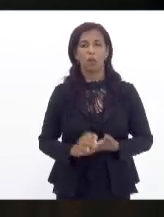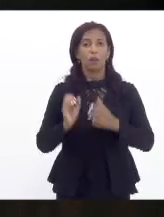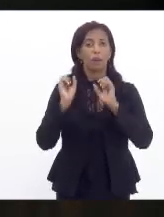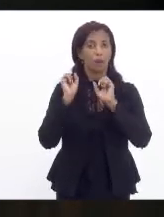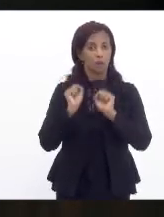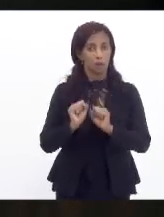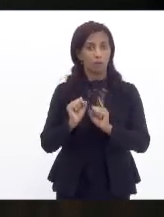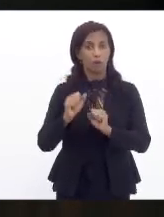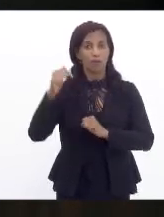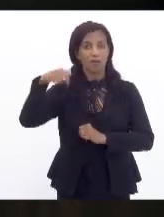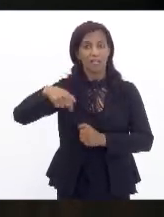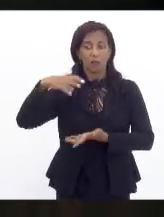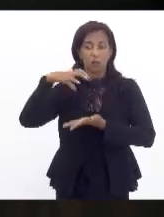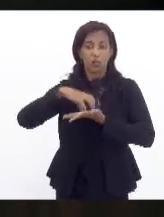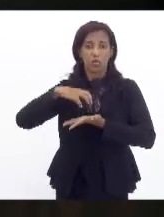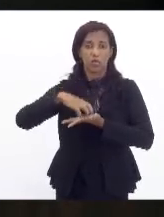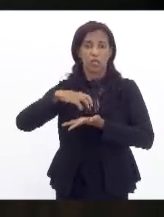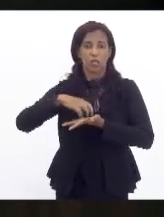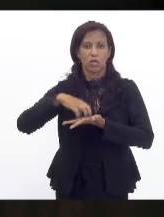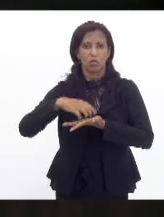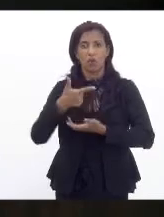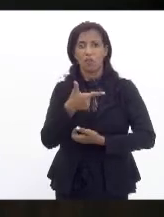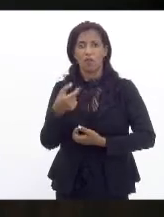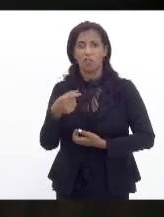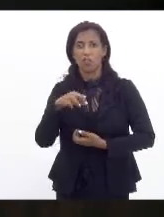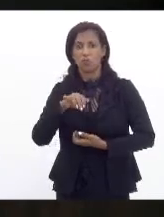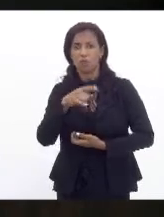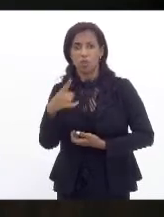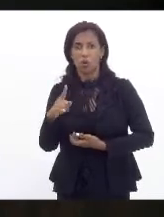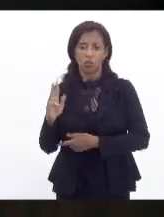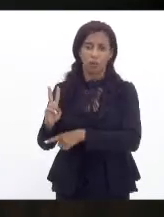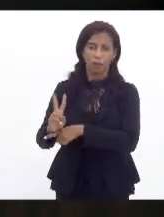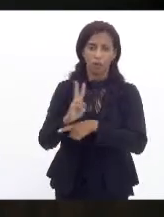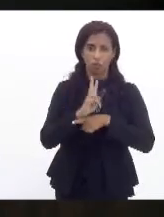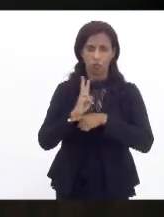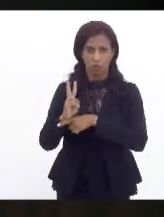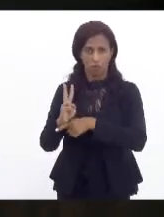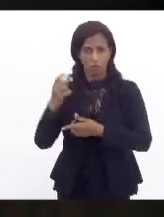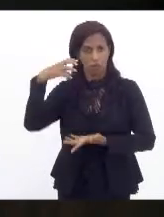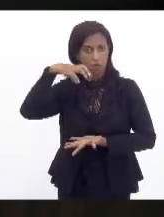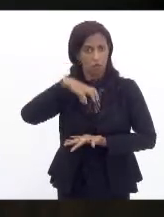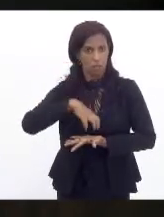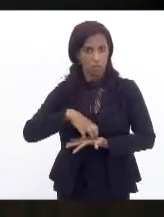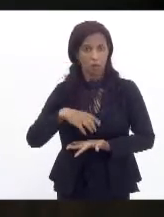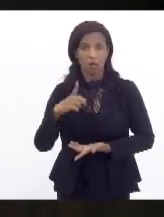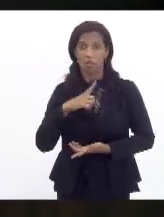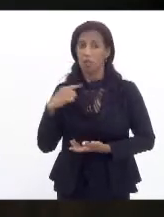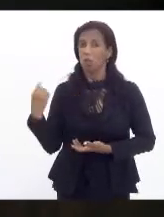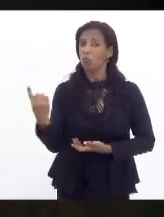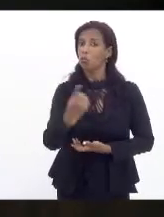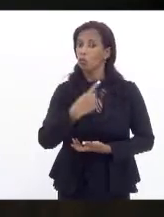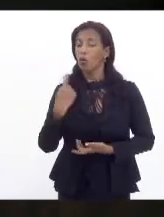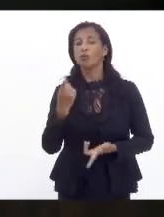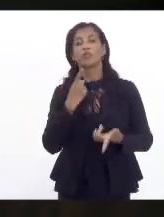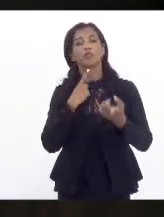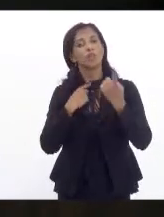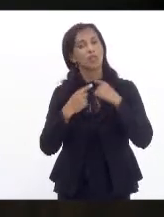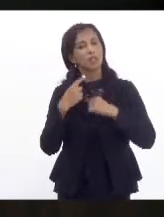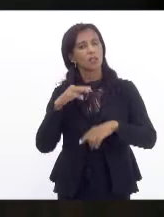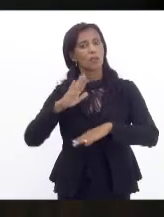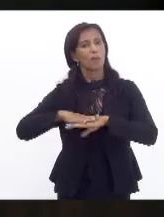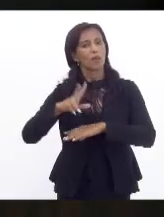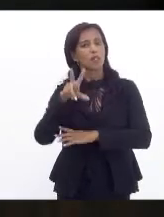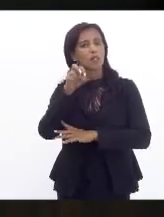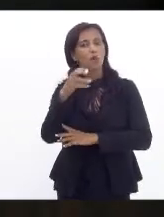aqui no centro, 20 milhões de reais. E tem o nosso desejo, porque temos aí mais de